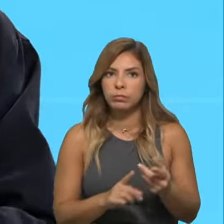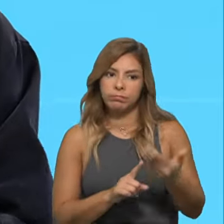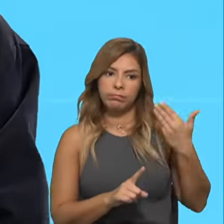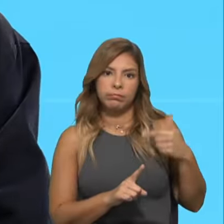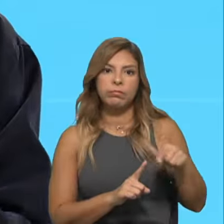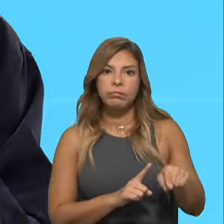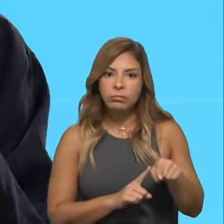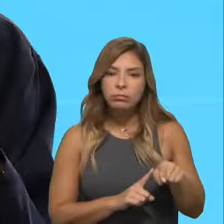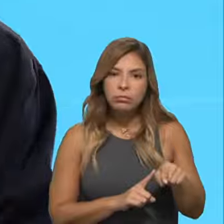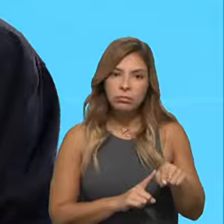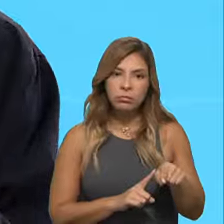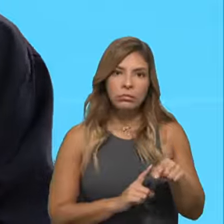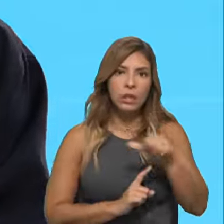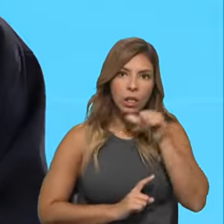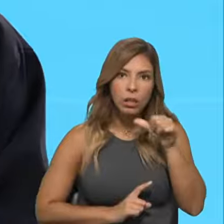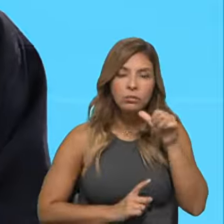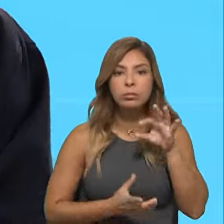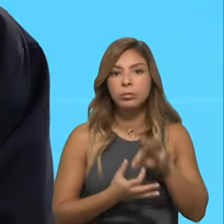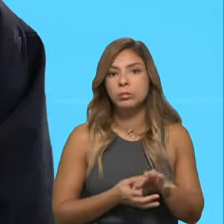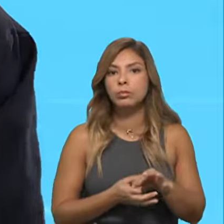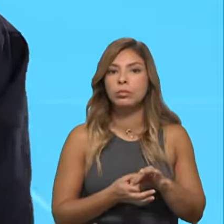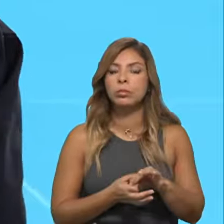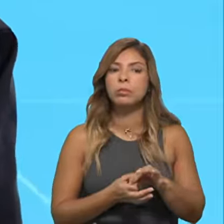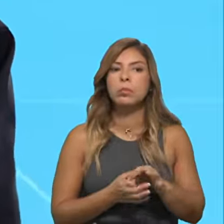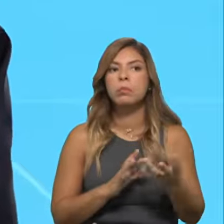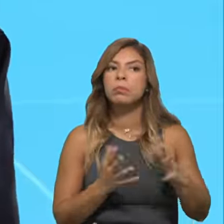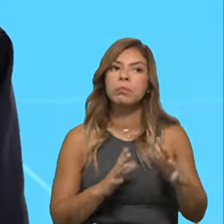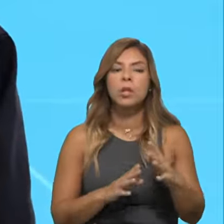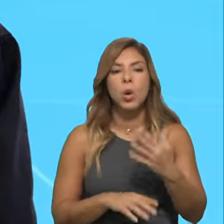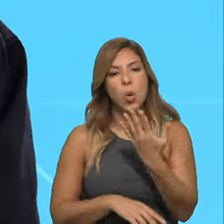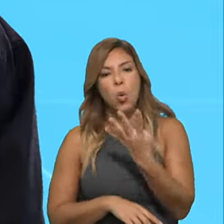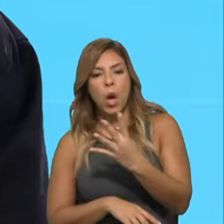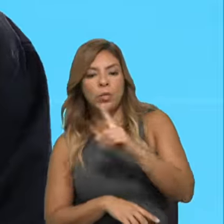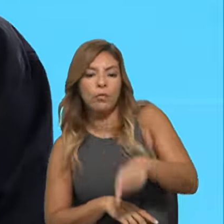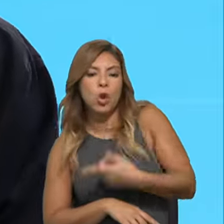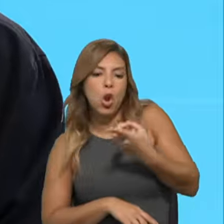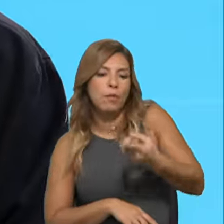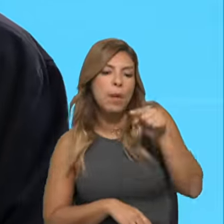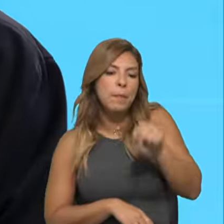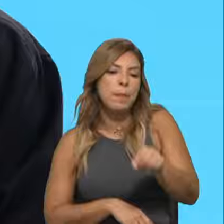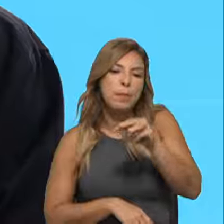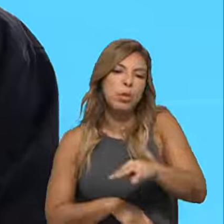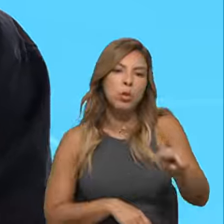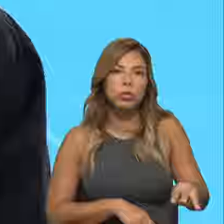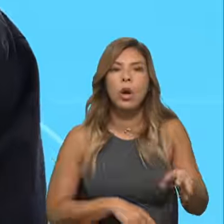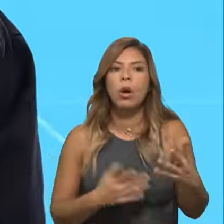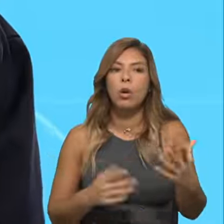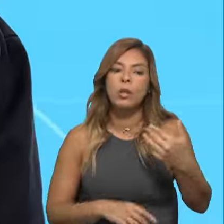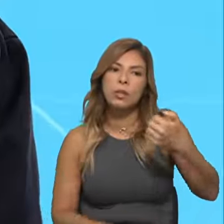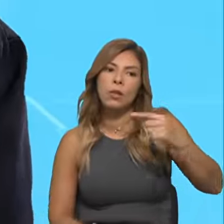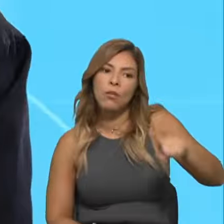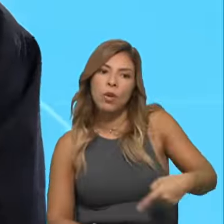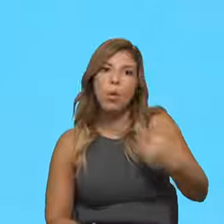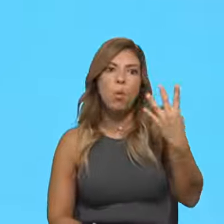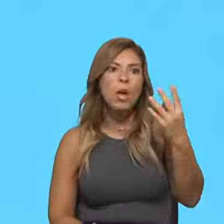população atingida pela perseguição ou discriminação andava à volta dos 4,9 mil milhões de pessoas, agora já está nos 5,4 mil